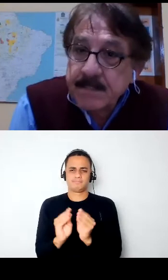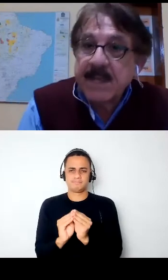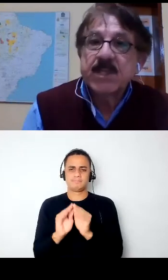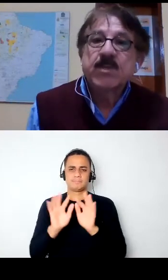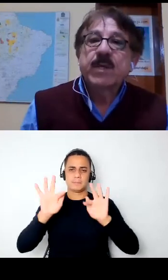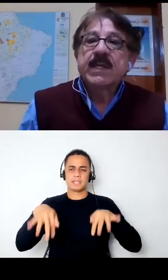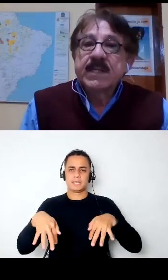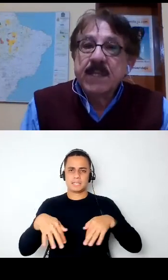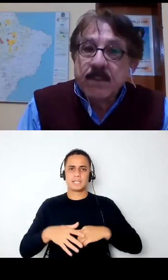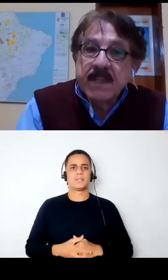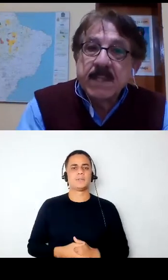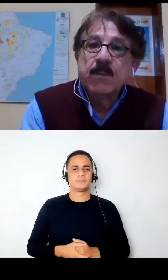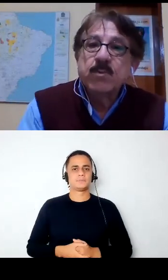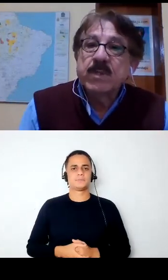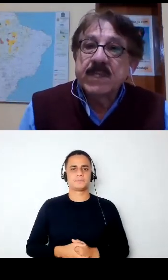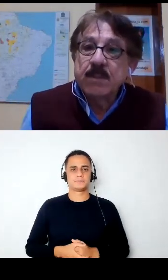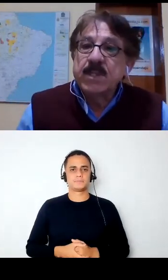que nos dá